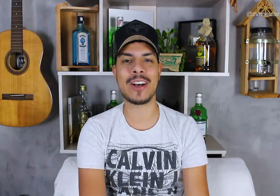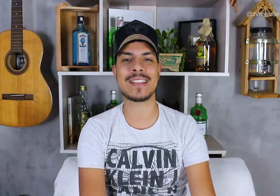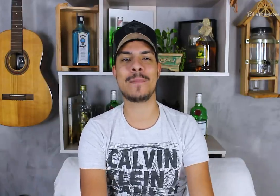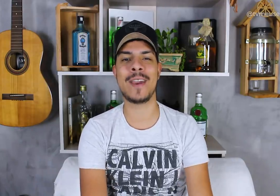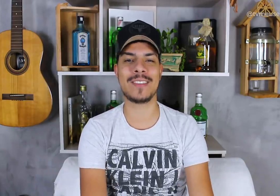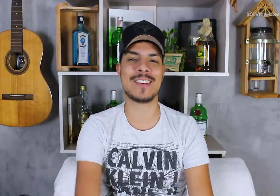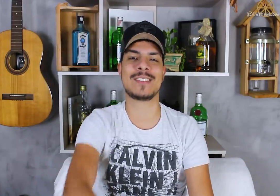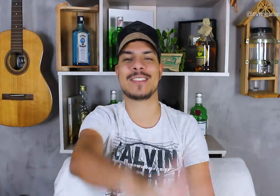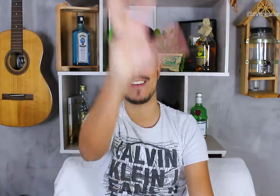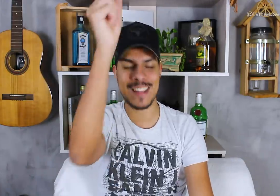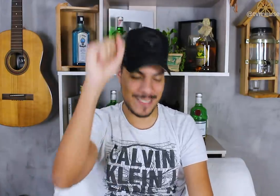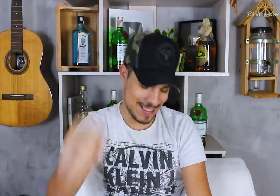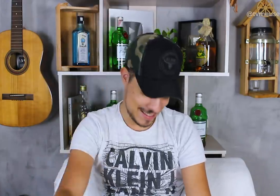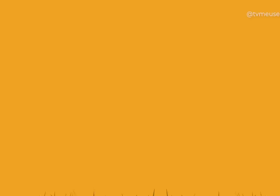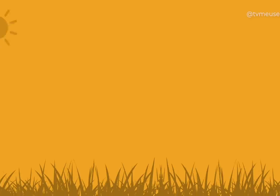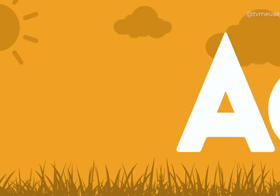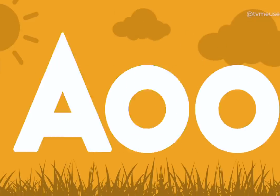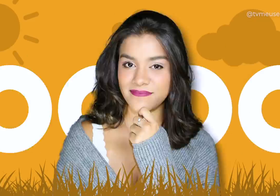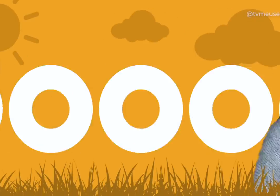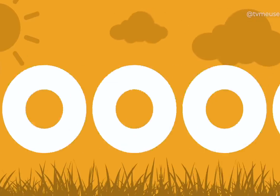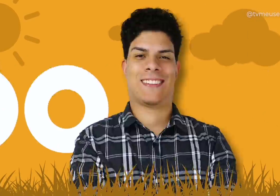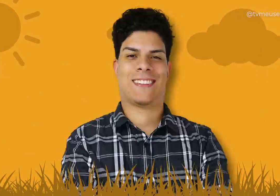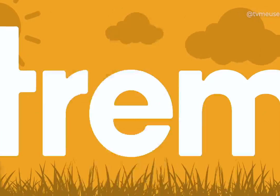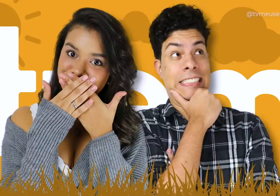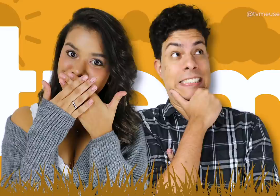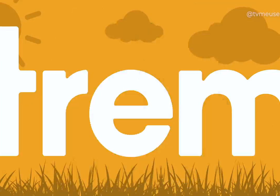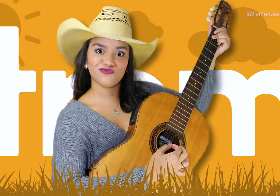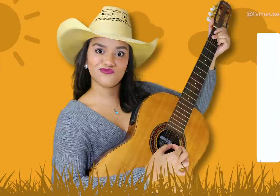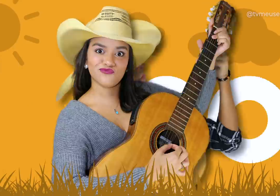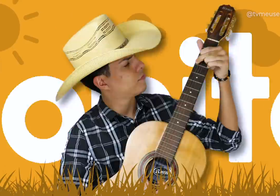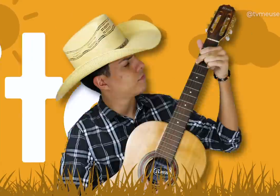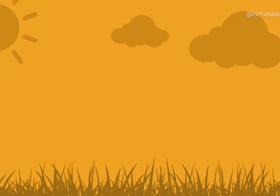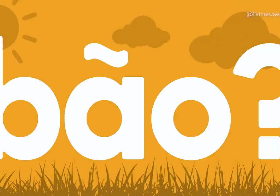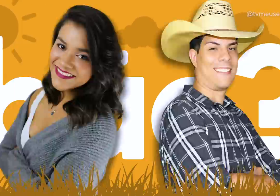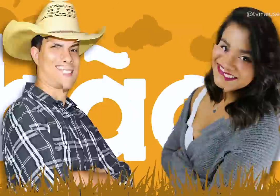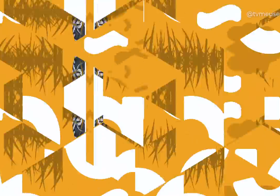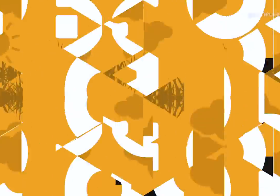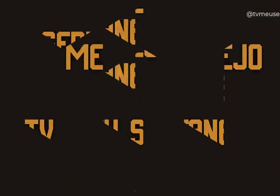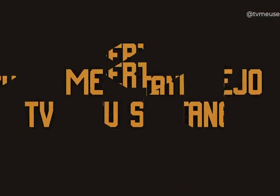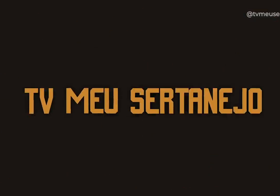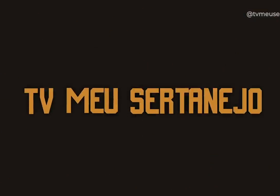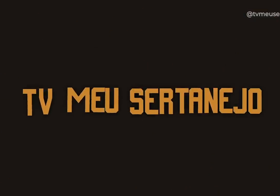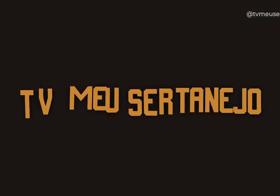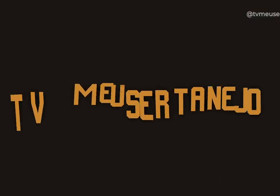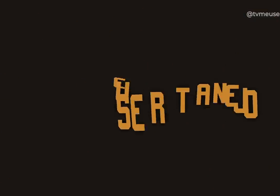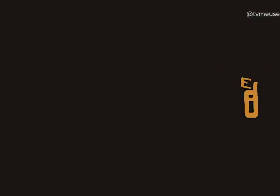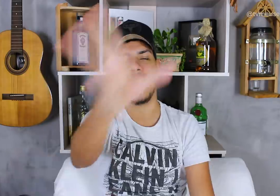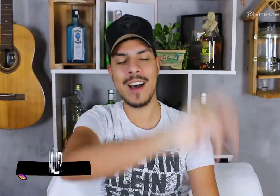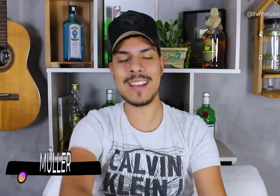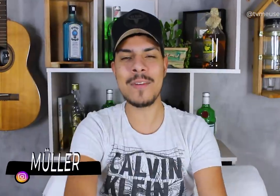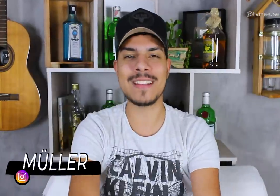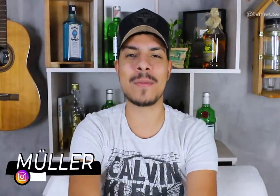de prosa, meu Deus do céu, roda a vinheta aí. Sair de que jeito, se nem sei o rumo para onde